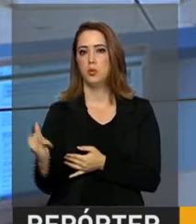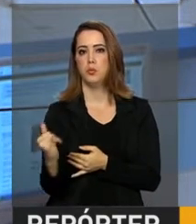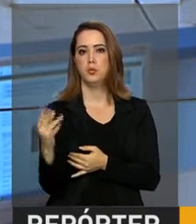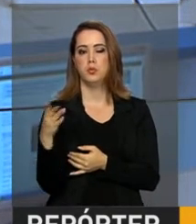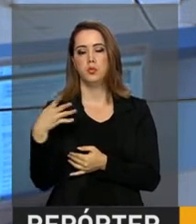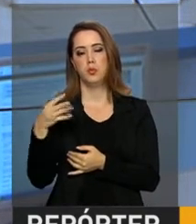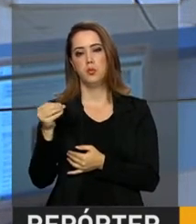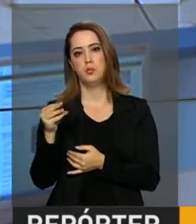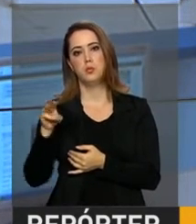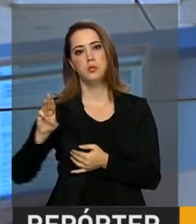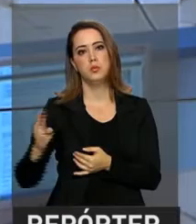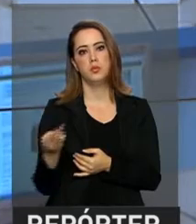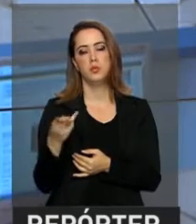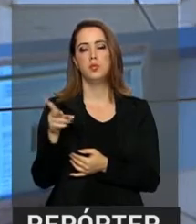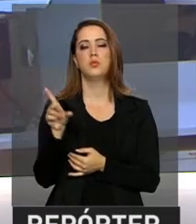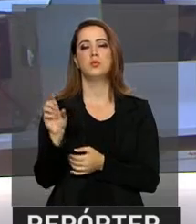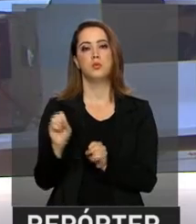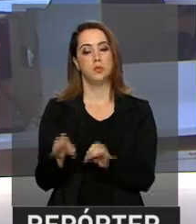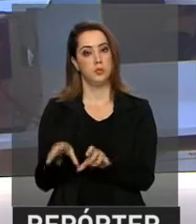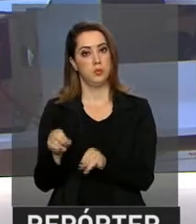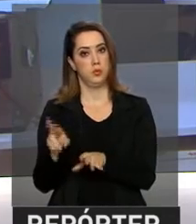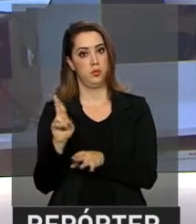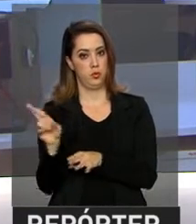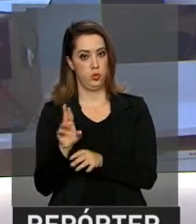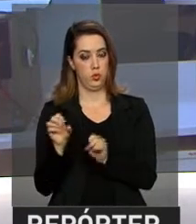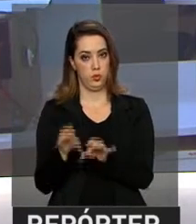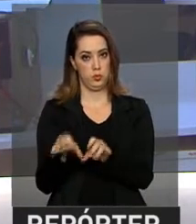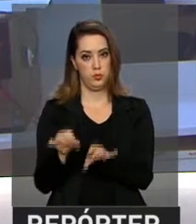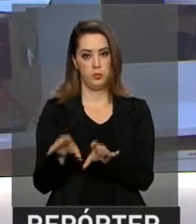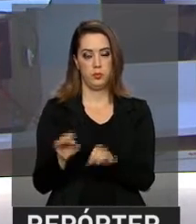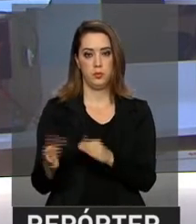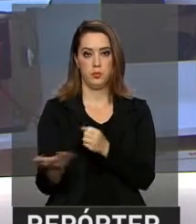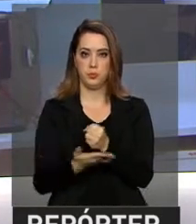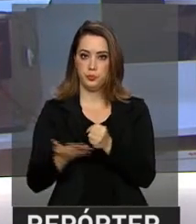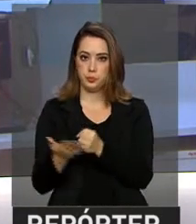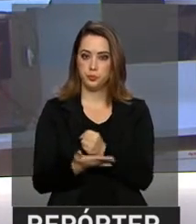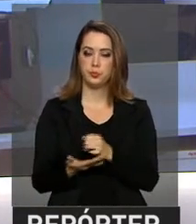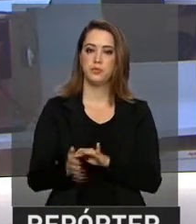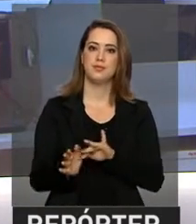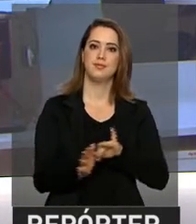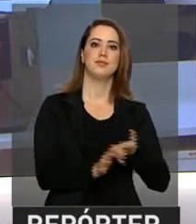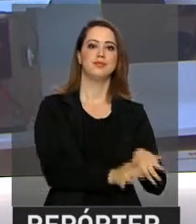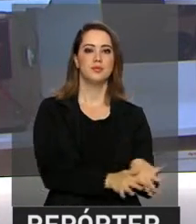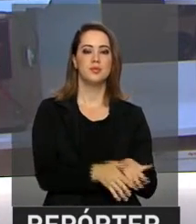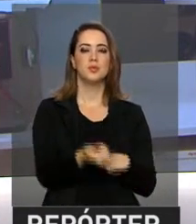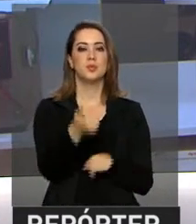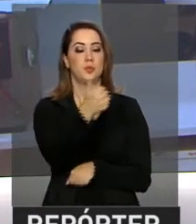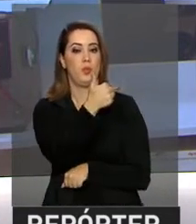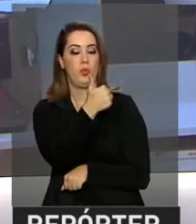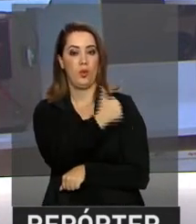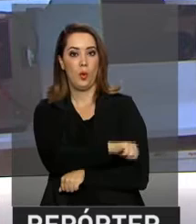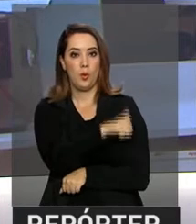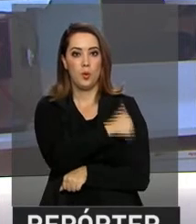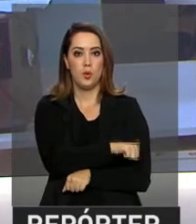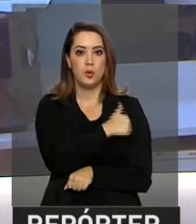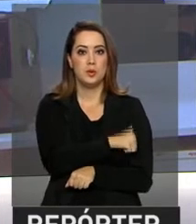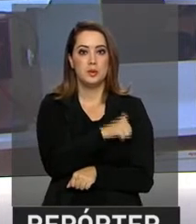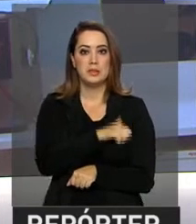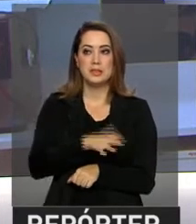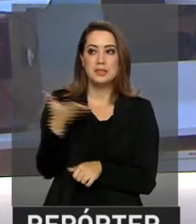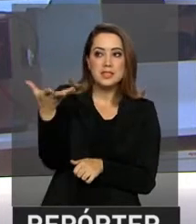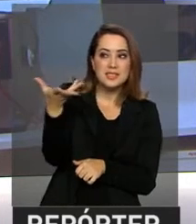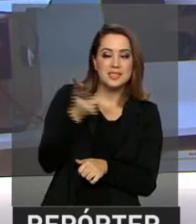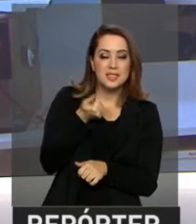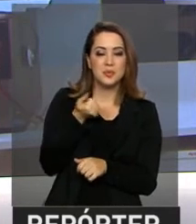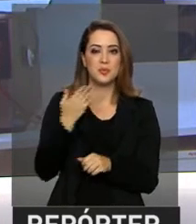1.400 milhões de reais para o ensino básico. O Rio de Janeiro se prepara para receber o fogo olímpico e, por causa da passagem